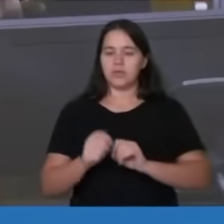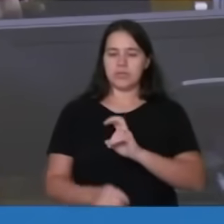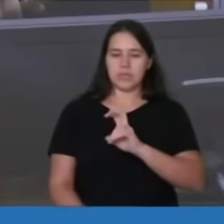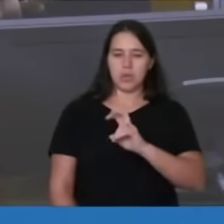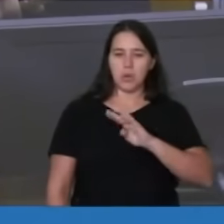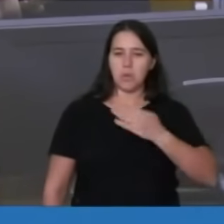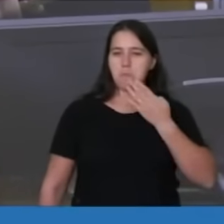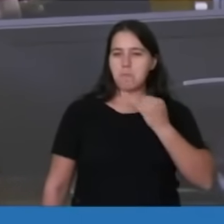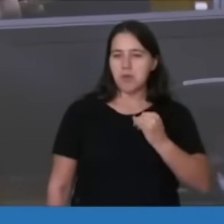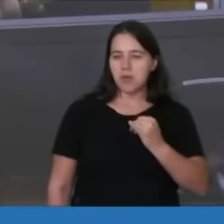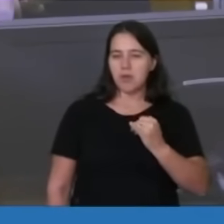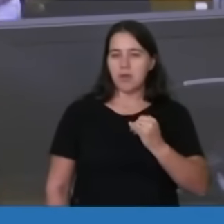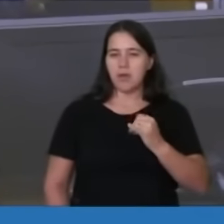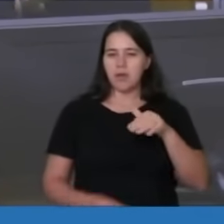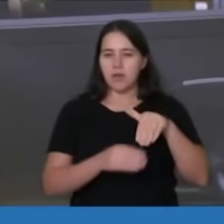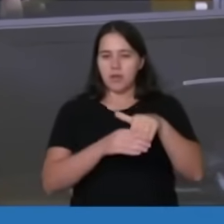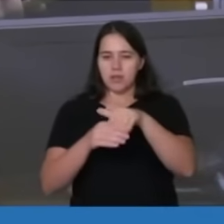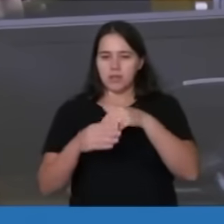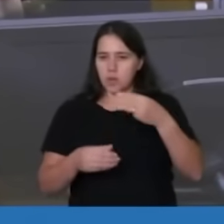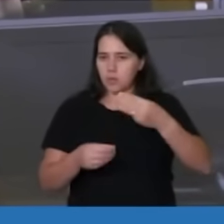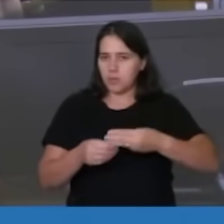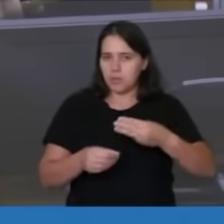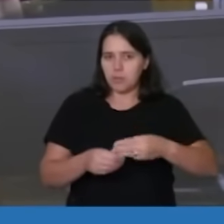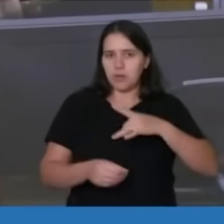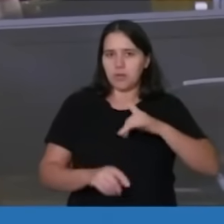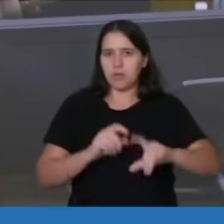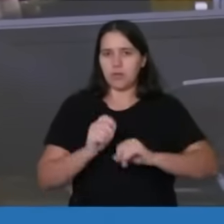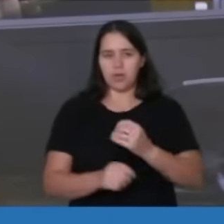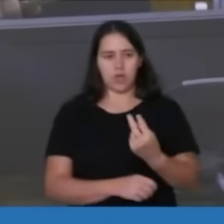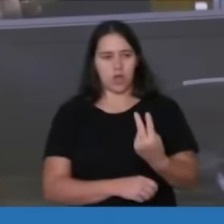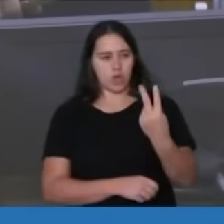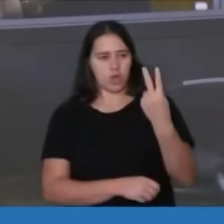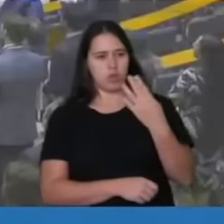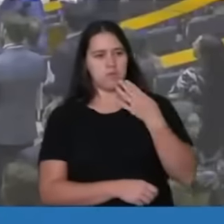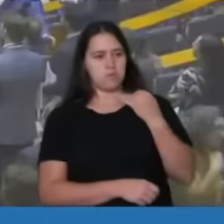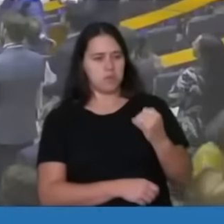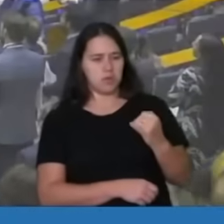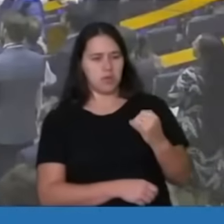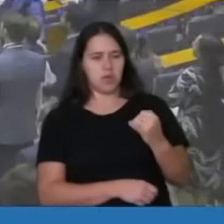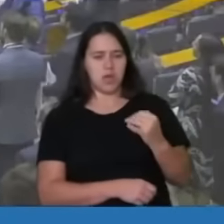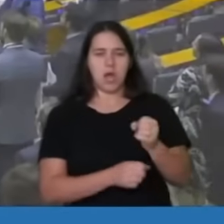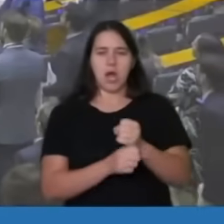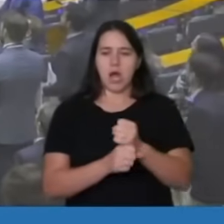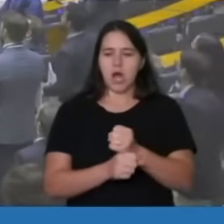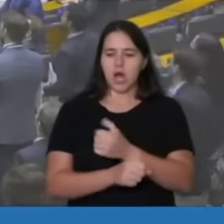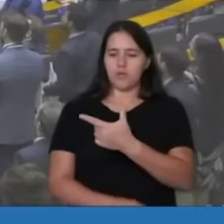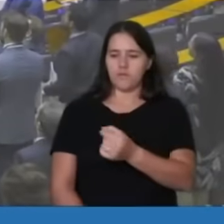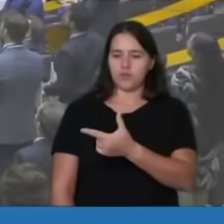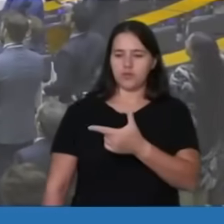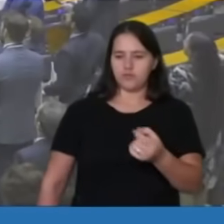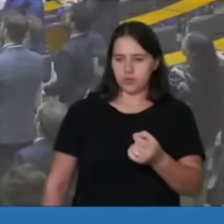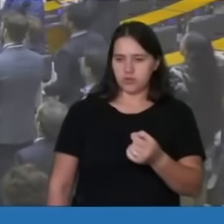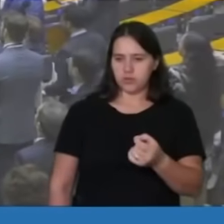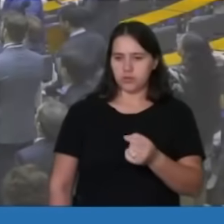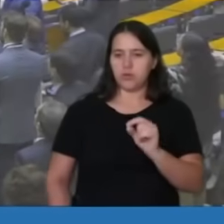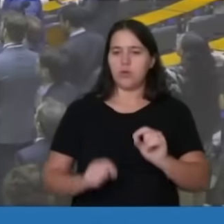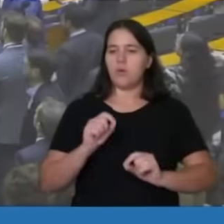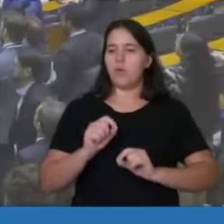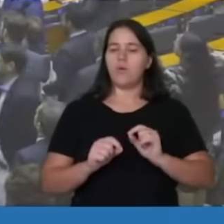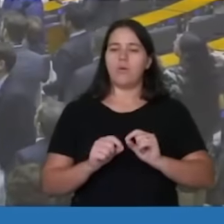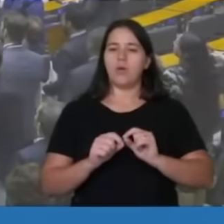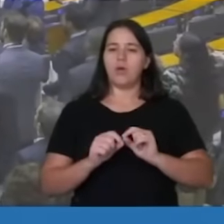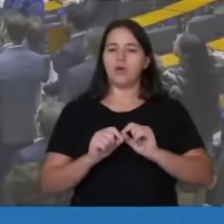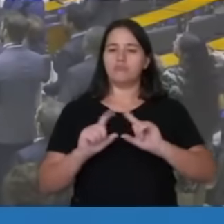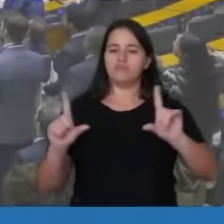para eleições municipais, quando tenhamos o precedente de 2 bi em 2020, precipita todas essas discussões, e